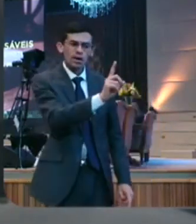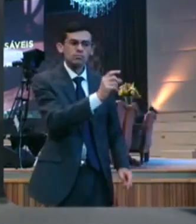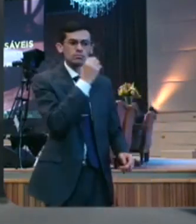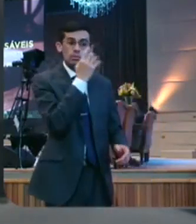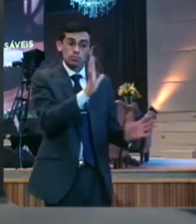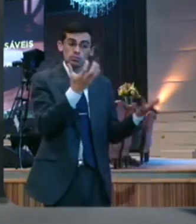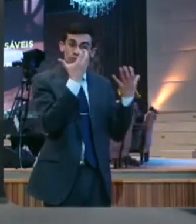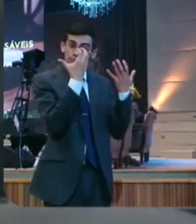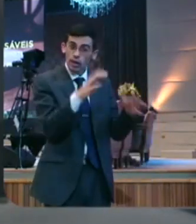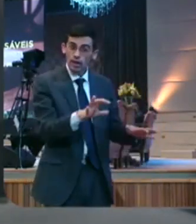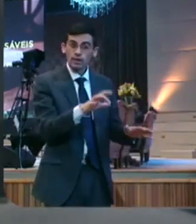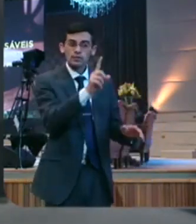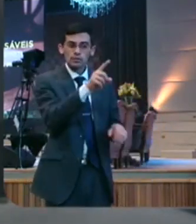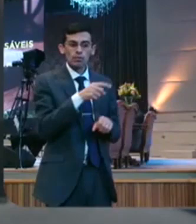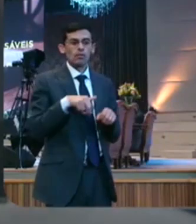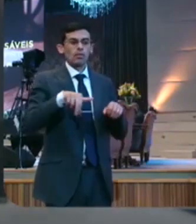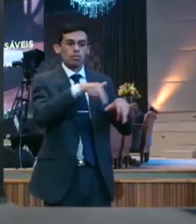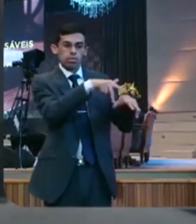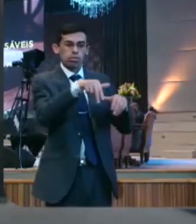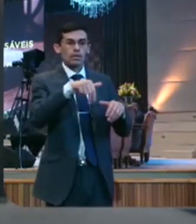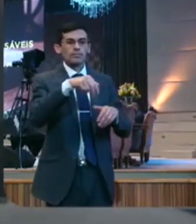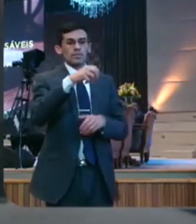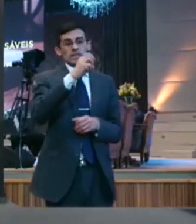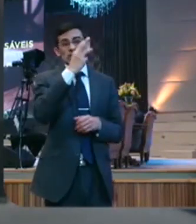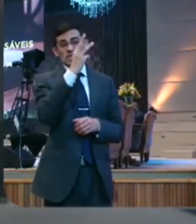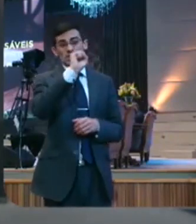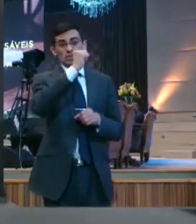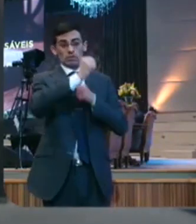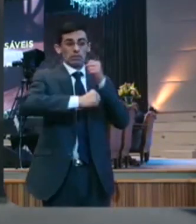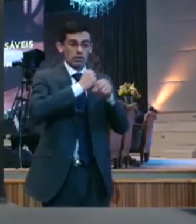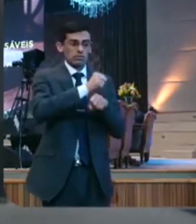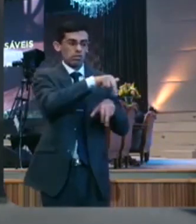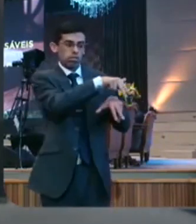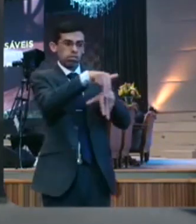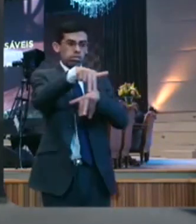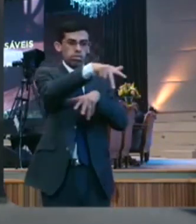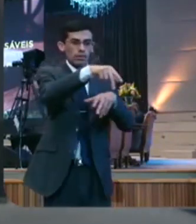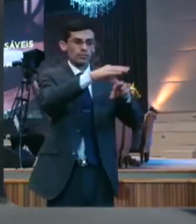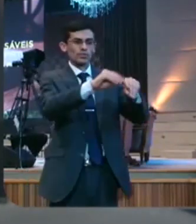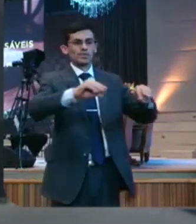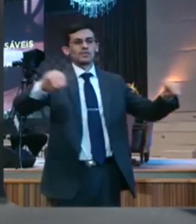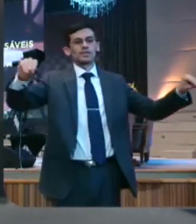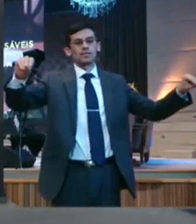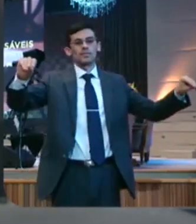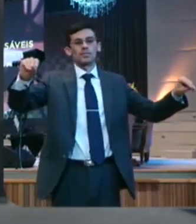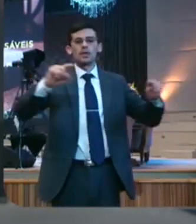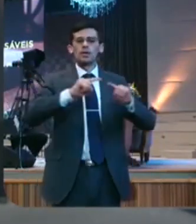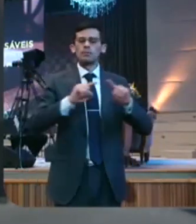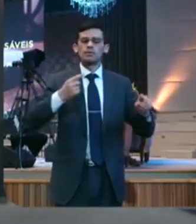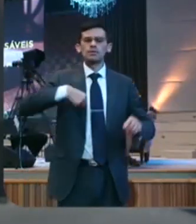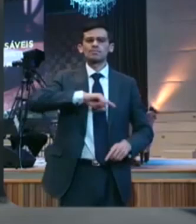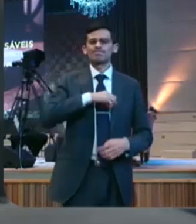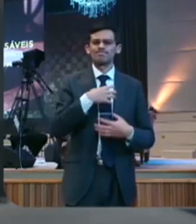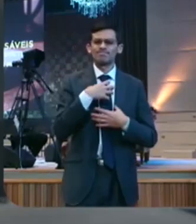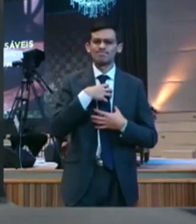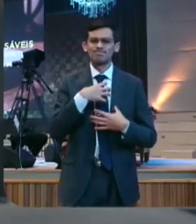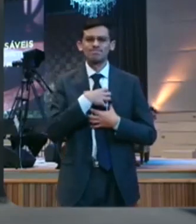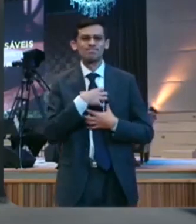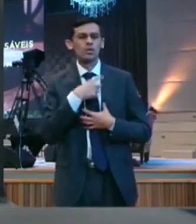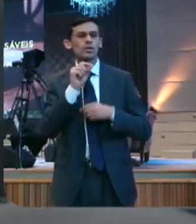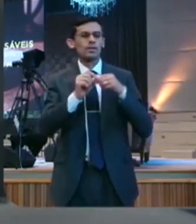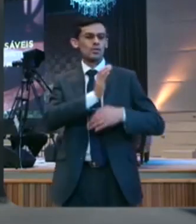terra, vocês vão perambular pelo deserto mais 38 anos. E aí a gente vê como o coração humano